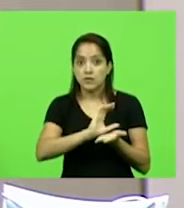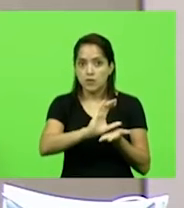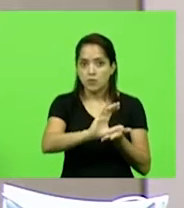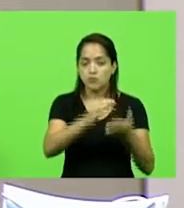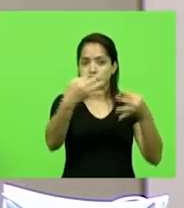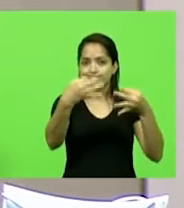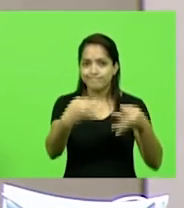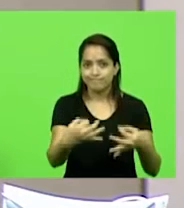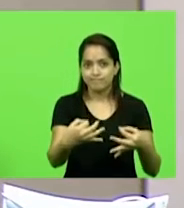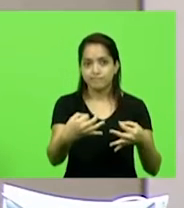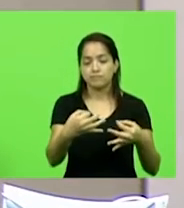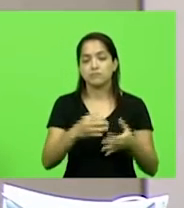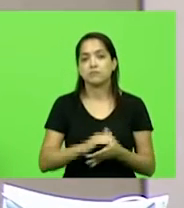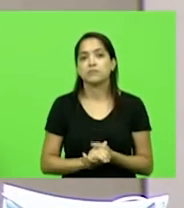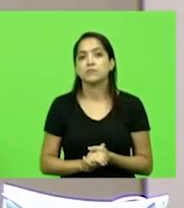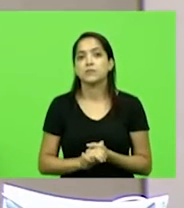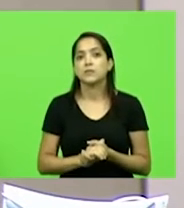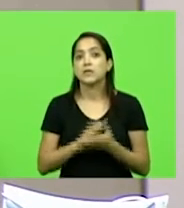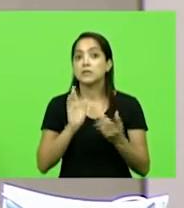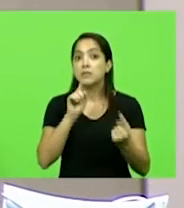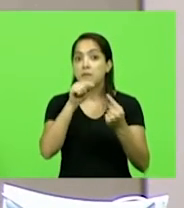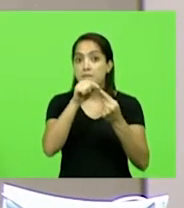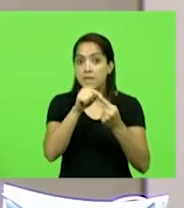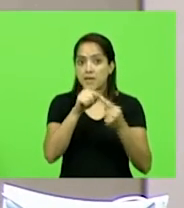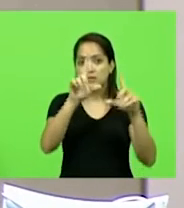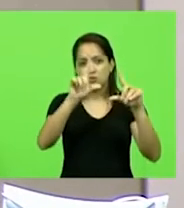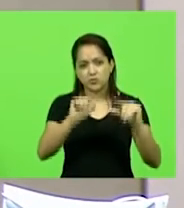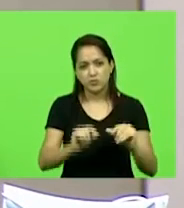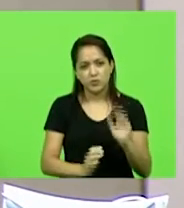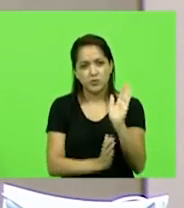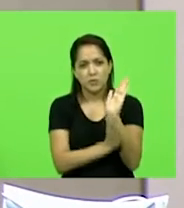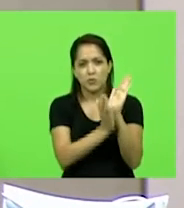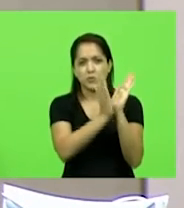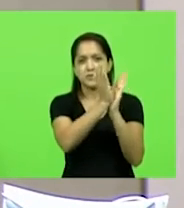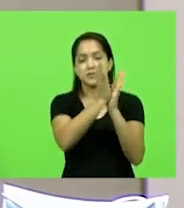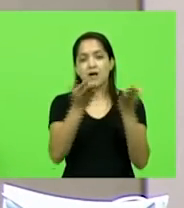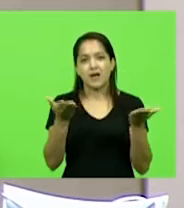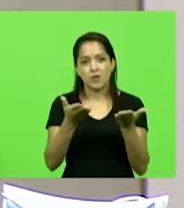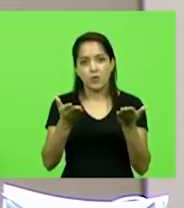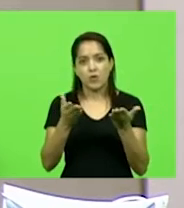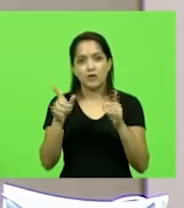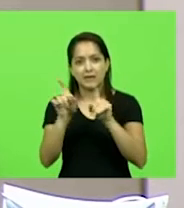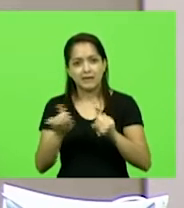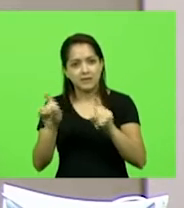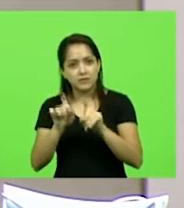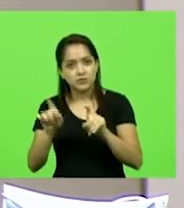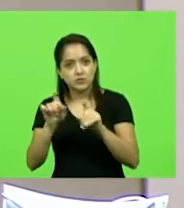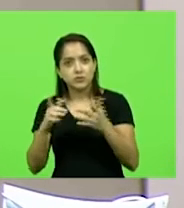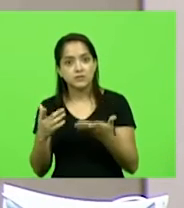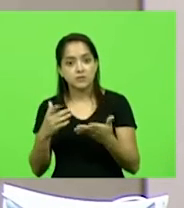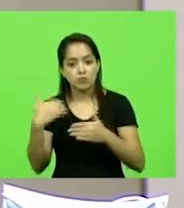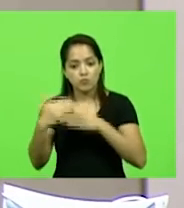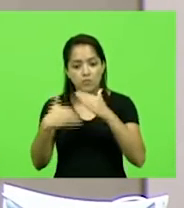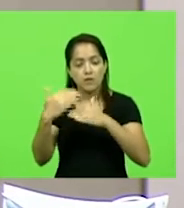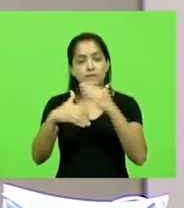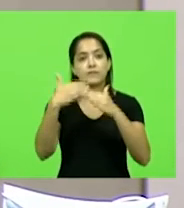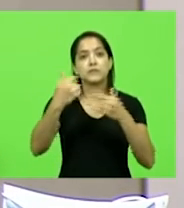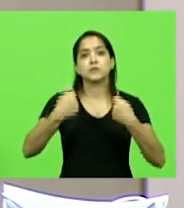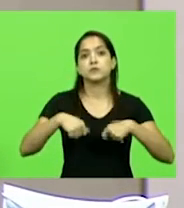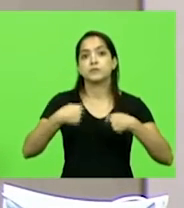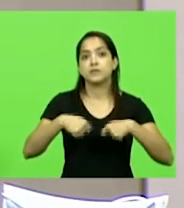fazendo a coisa certa tenho por meta diminuir a burocracia na era digital o avanço da gestão pública exige que